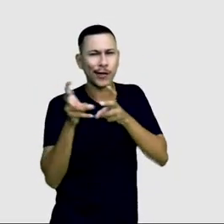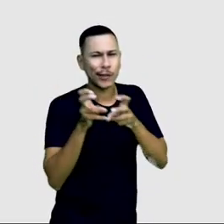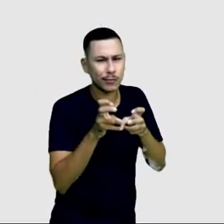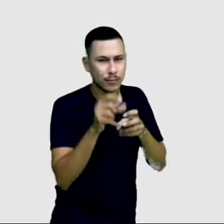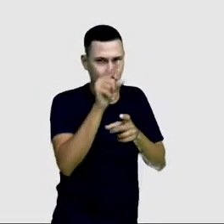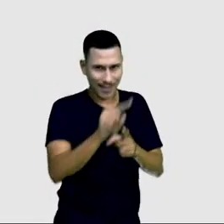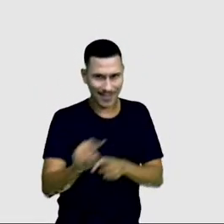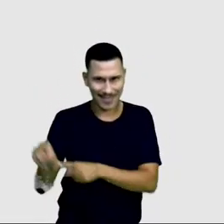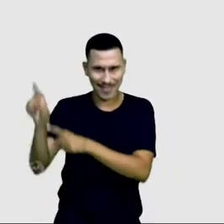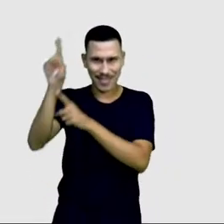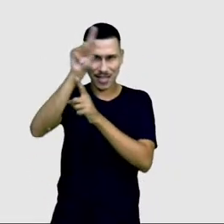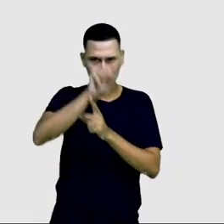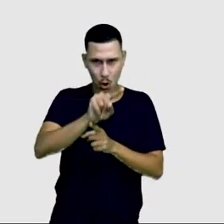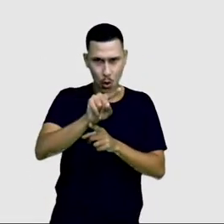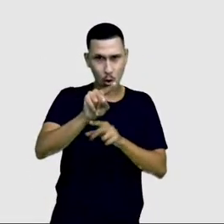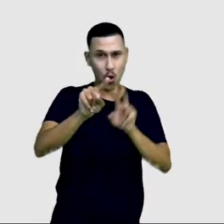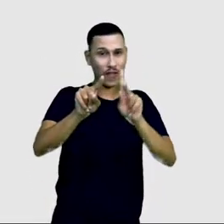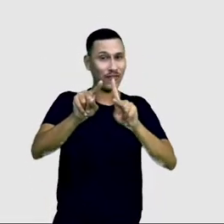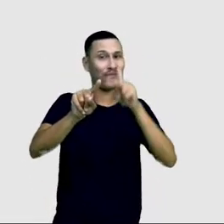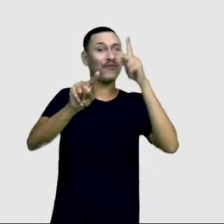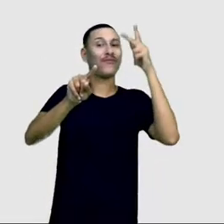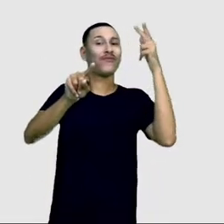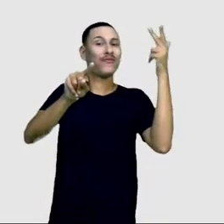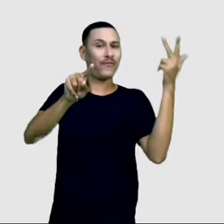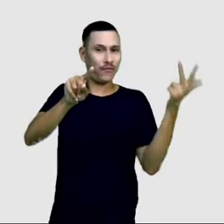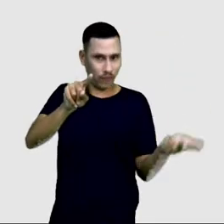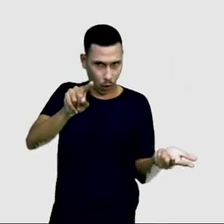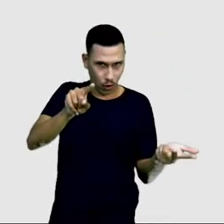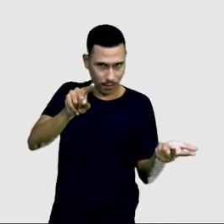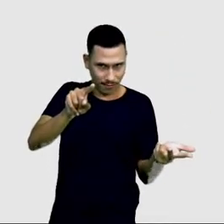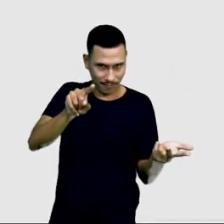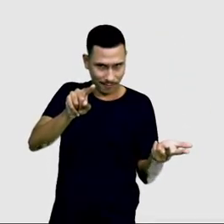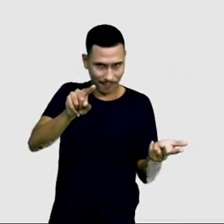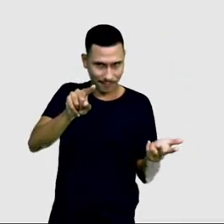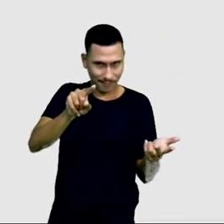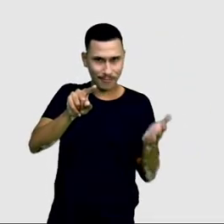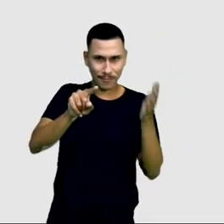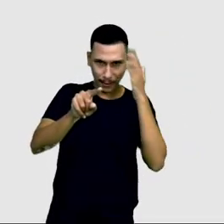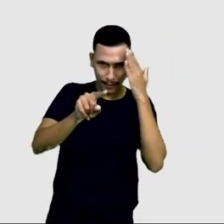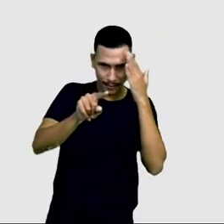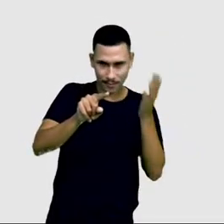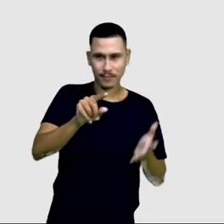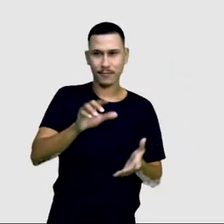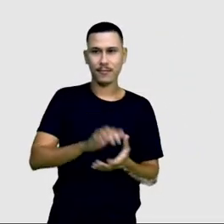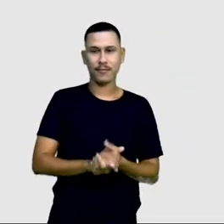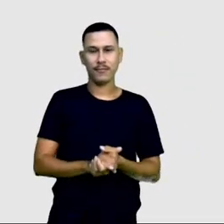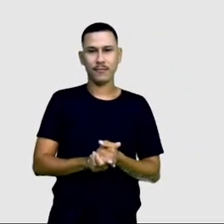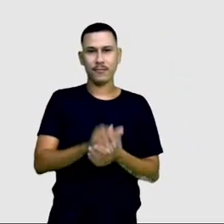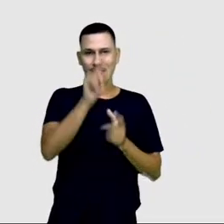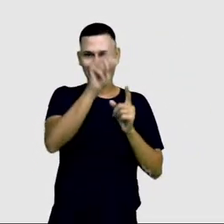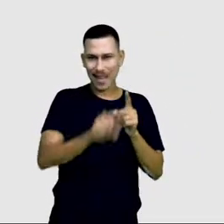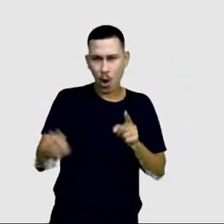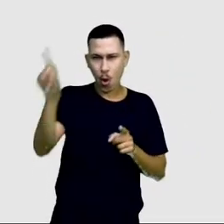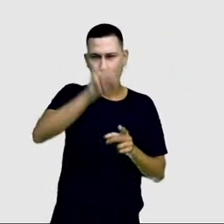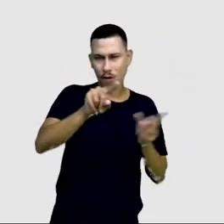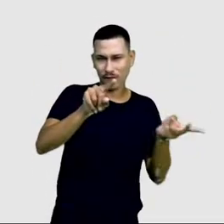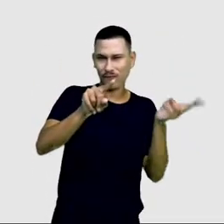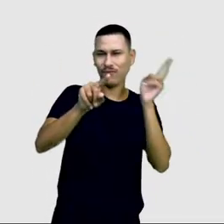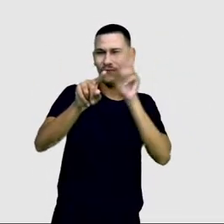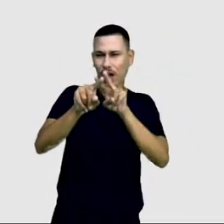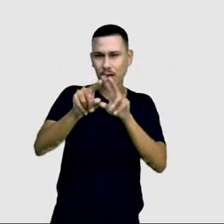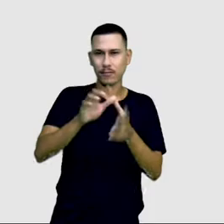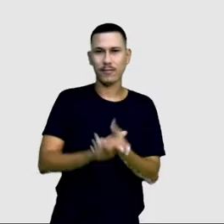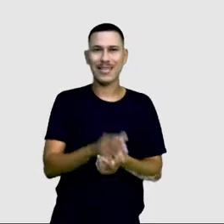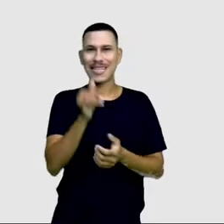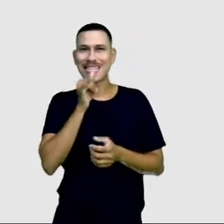círculo é a área que está limitada pela circunferência. Então, a gente vai ter esse cuidado agora. Quando